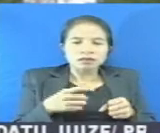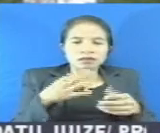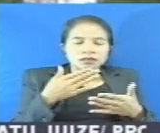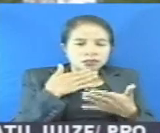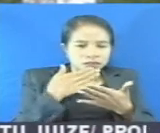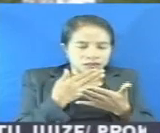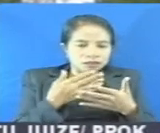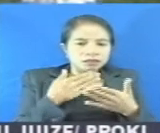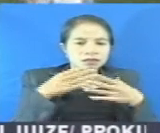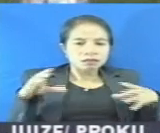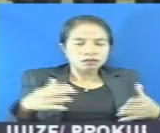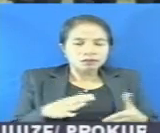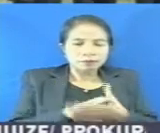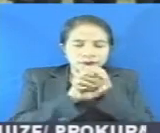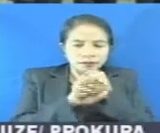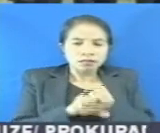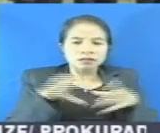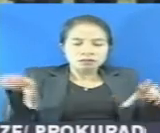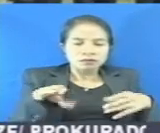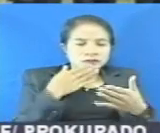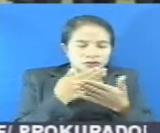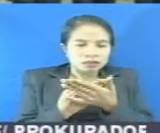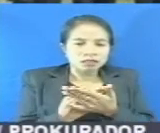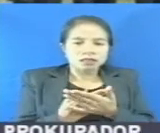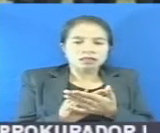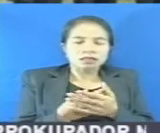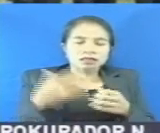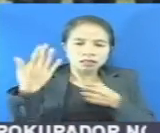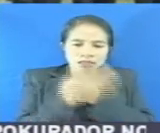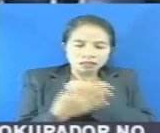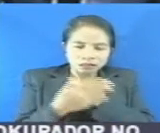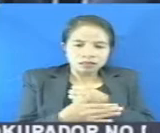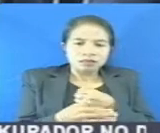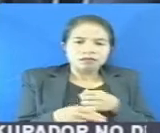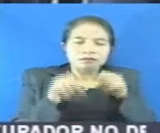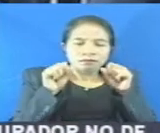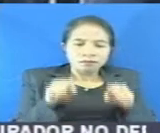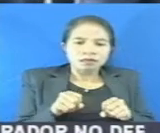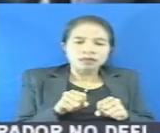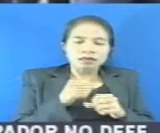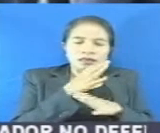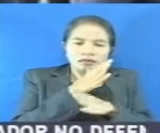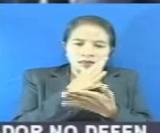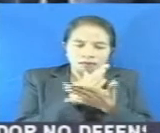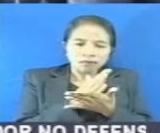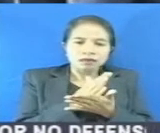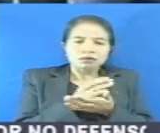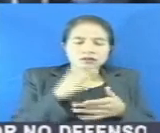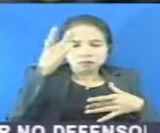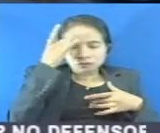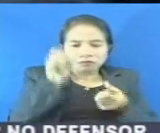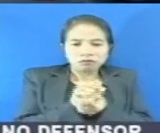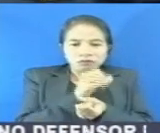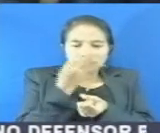PNTL, ato serviço de Eclutan, o de garante estabilidade ia railaran, nune, evitamos pandemia global, neve horas